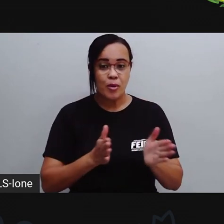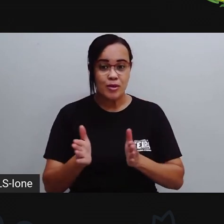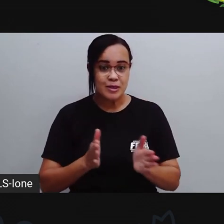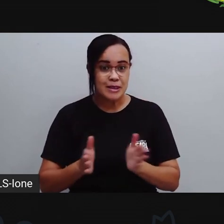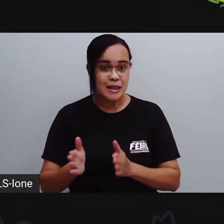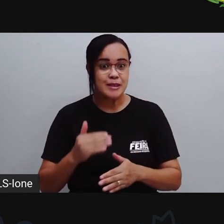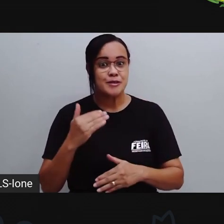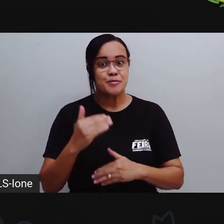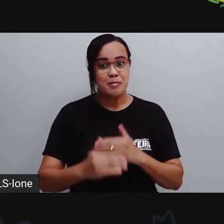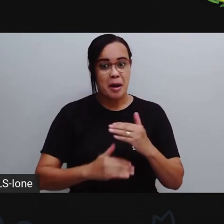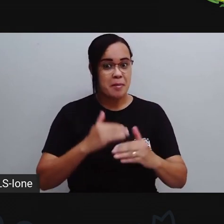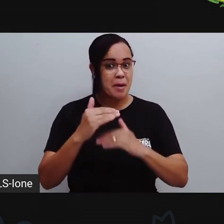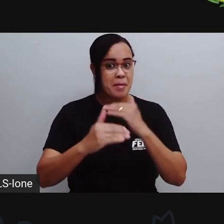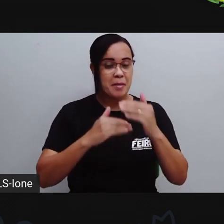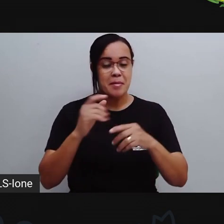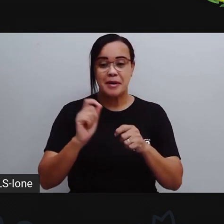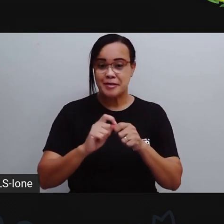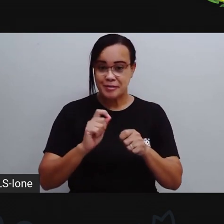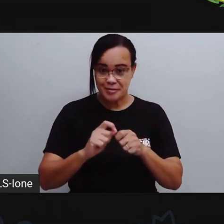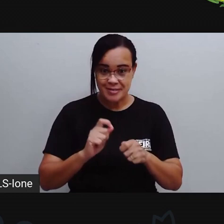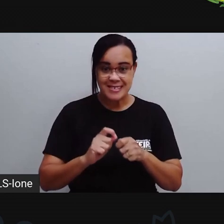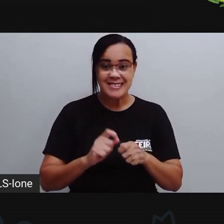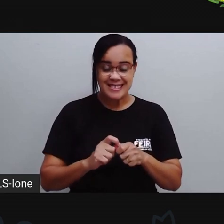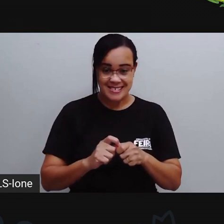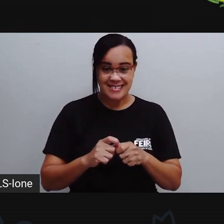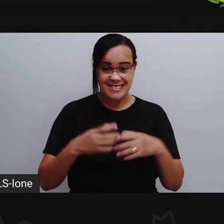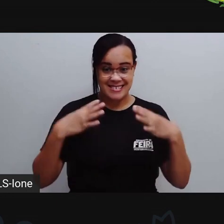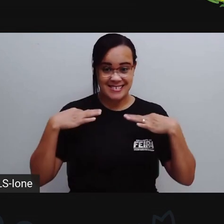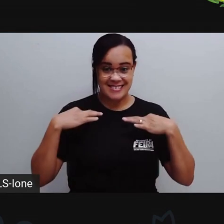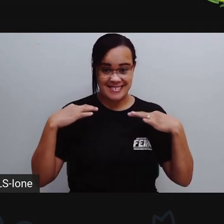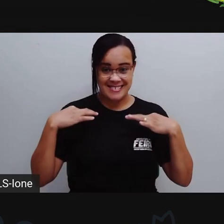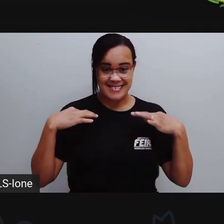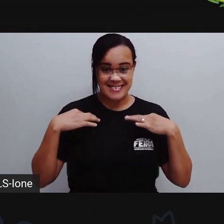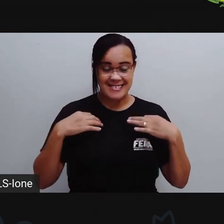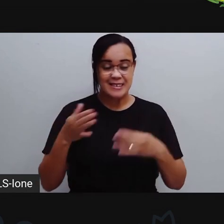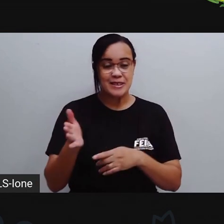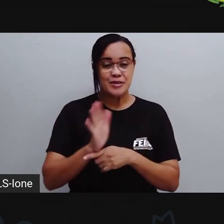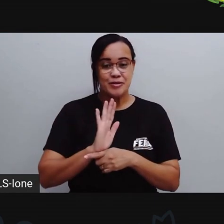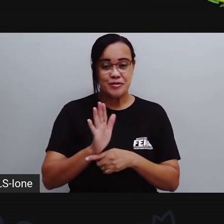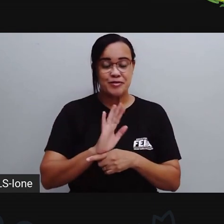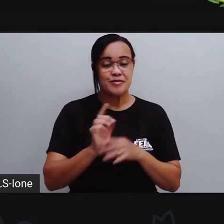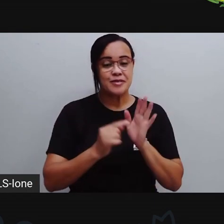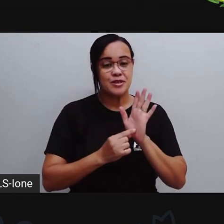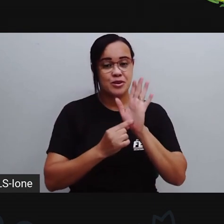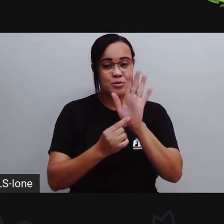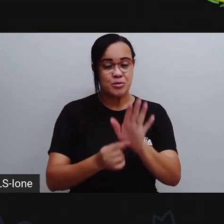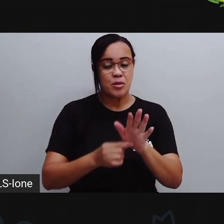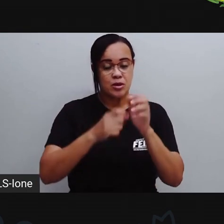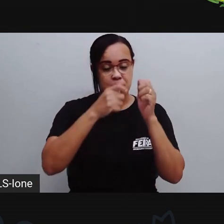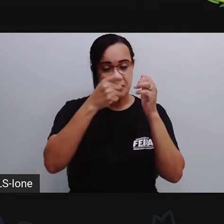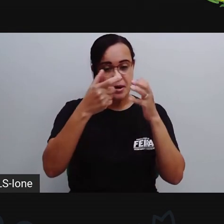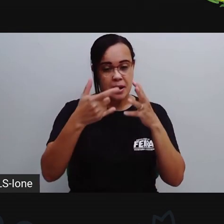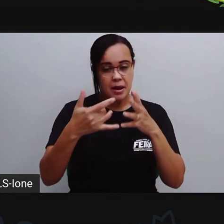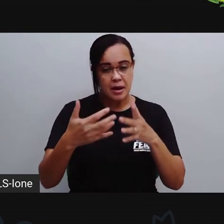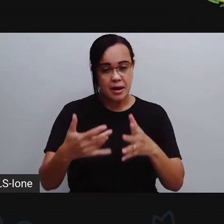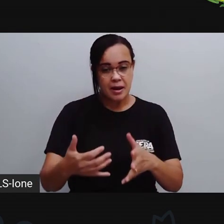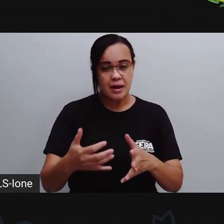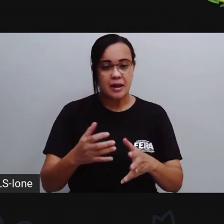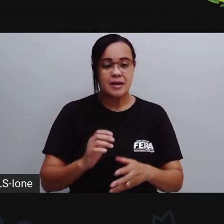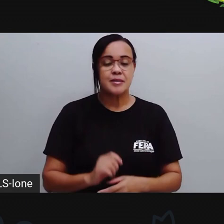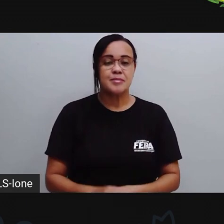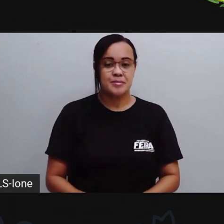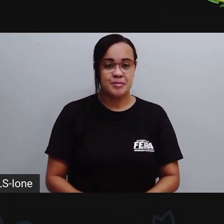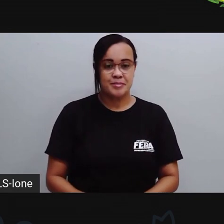de construção, de confecção do tie-dye, né? E aí, como o vídeo a moça vem explicando, eu só vou colocar aqui rapidinho o slide